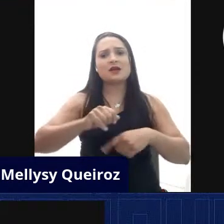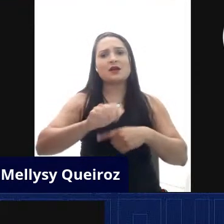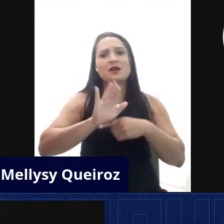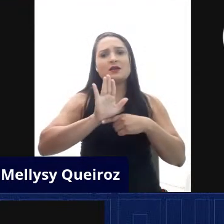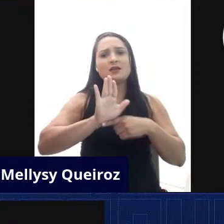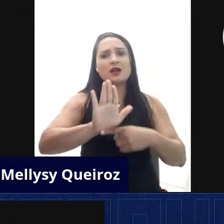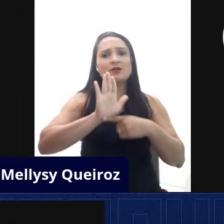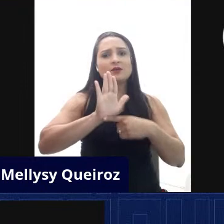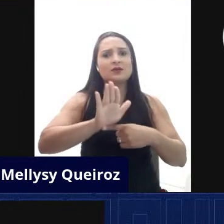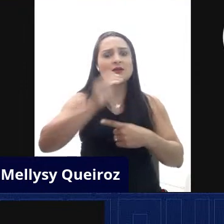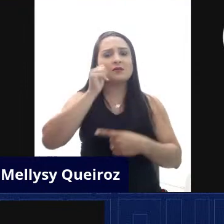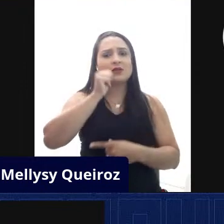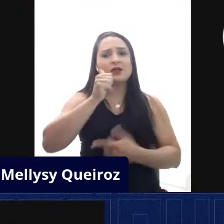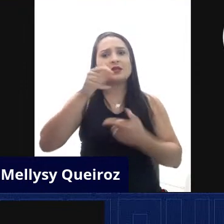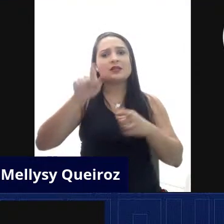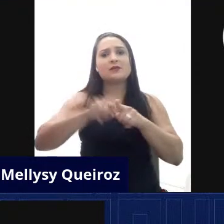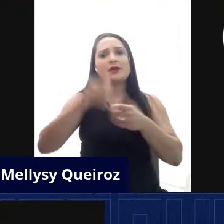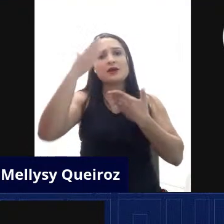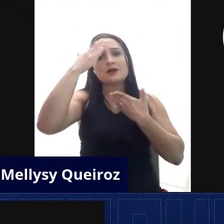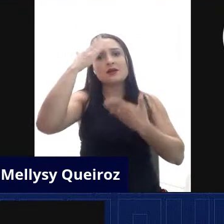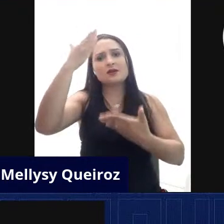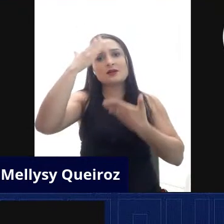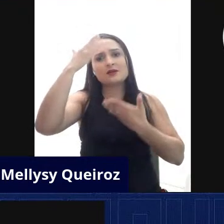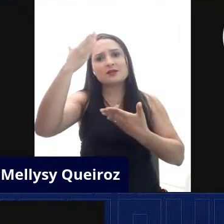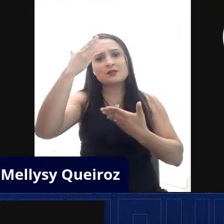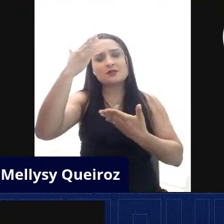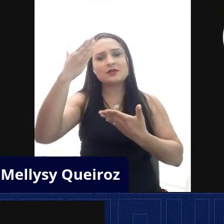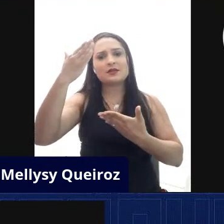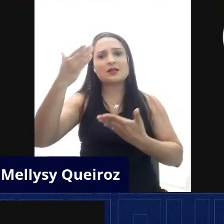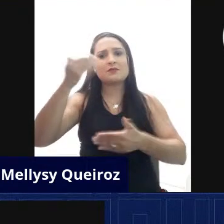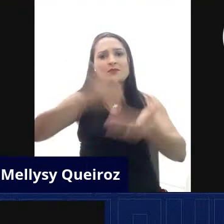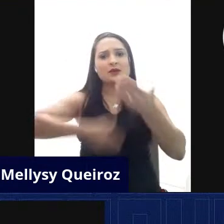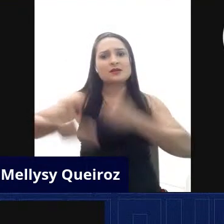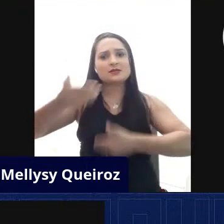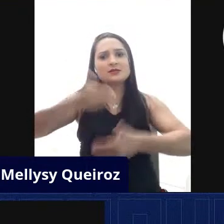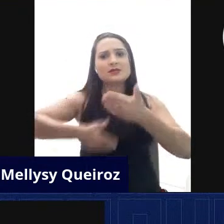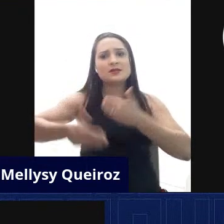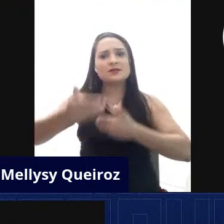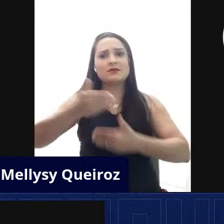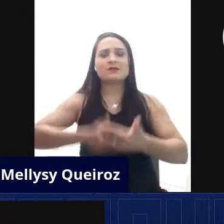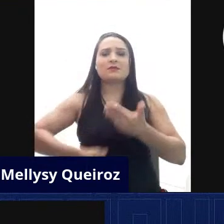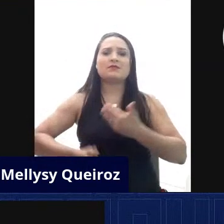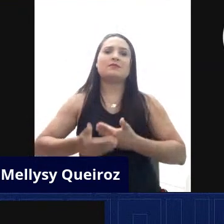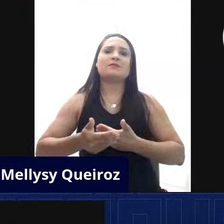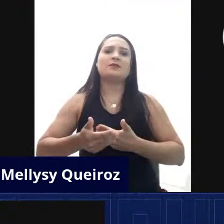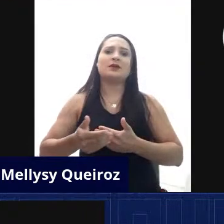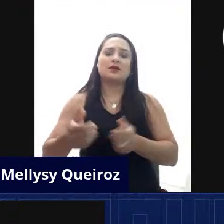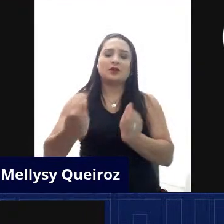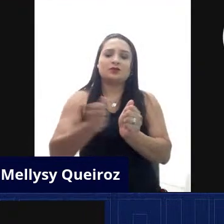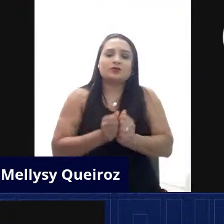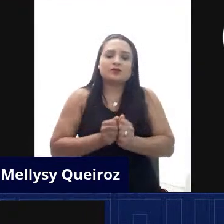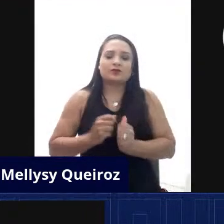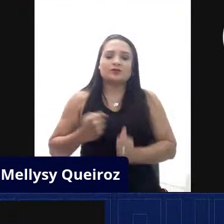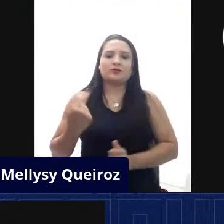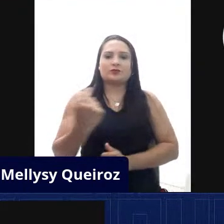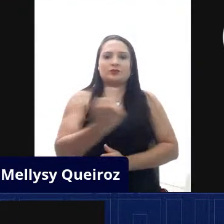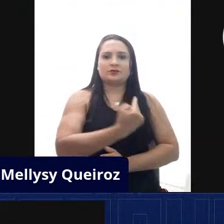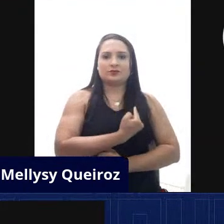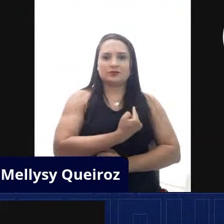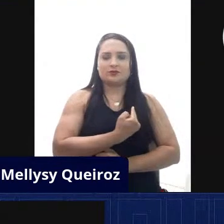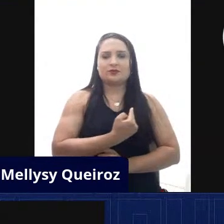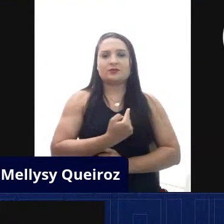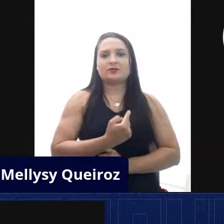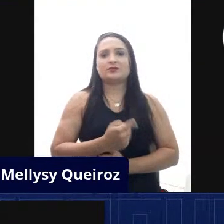mulheres, é, e também agradecer, né, por estar dedicando esse tempo, né, embora um dia tão atarefado, tendo uma militância tão ativa, fora o trabalho em